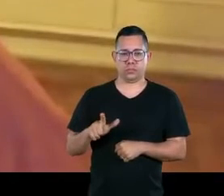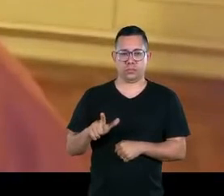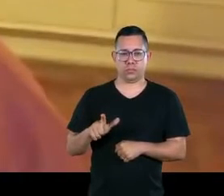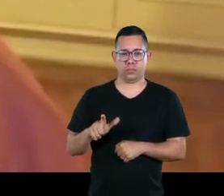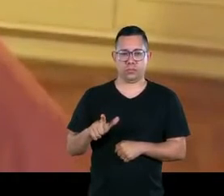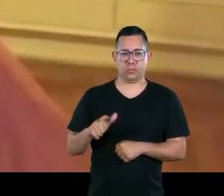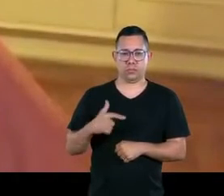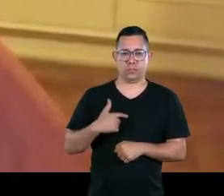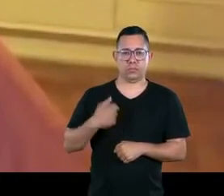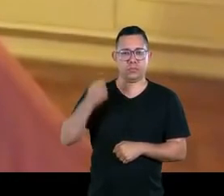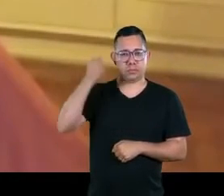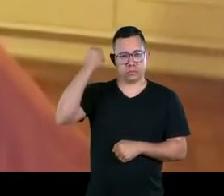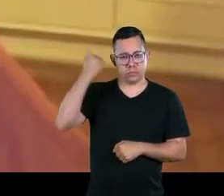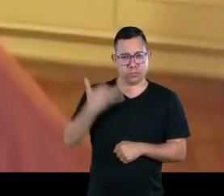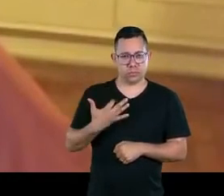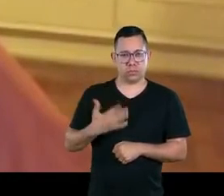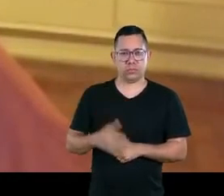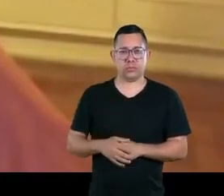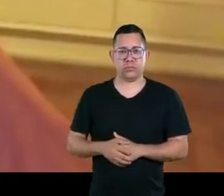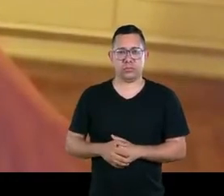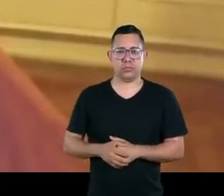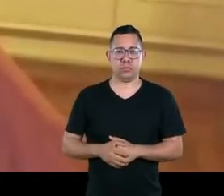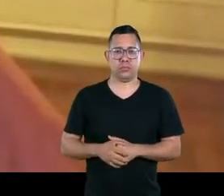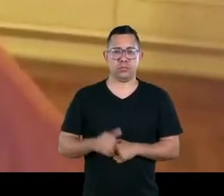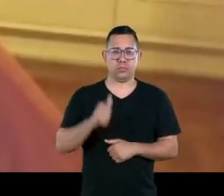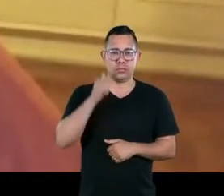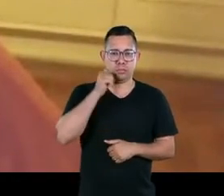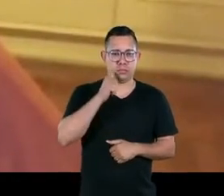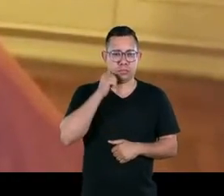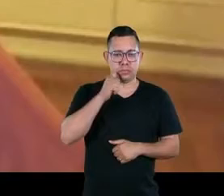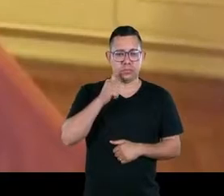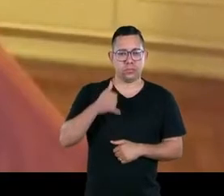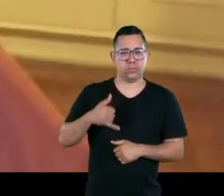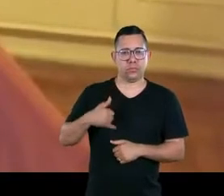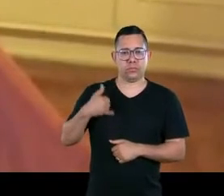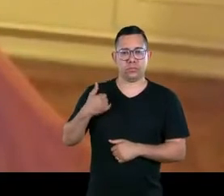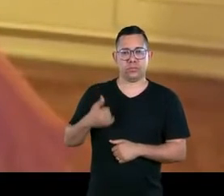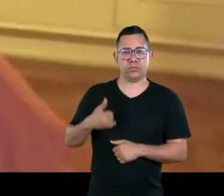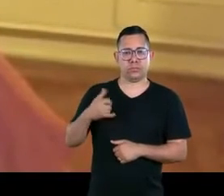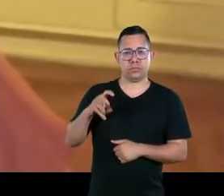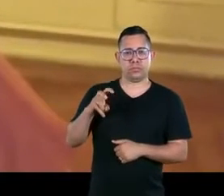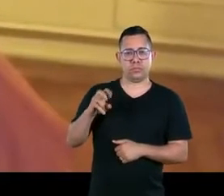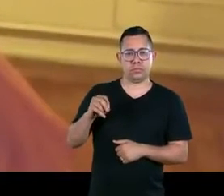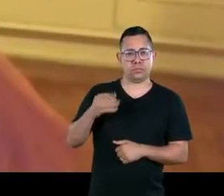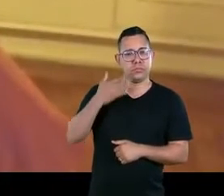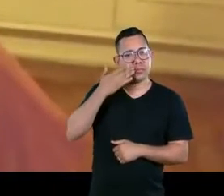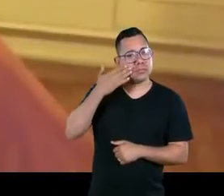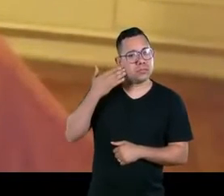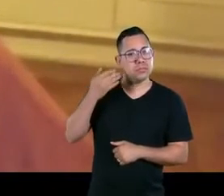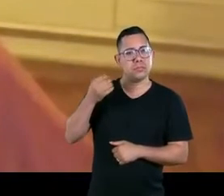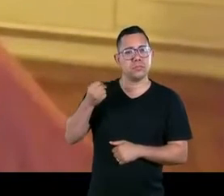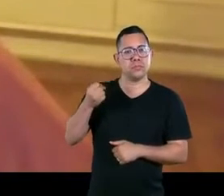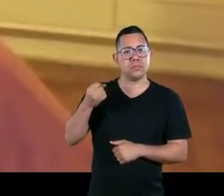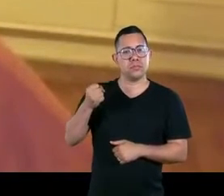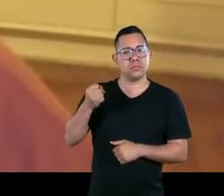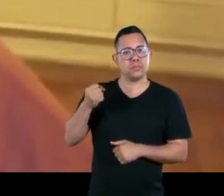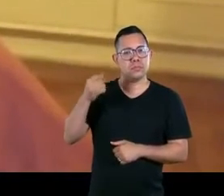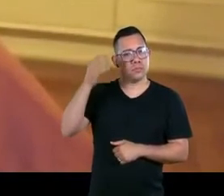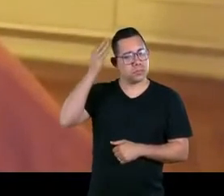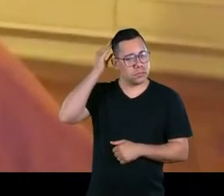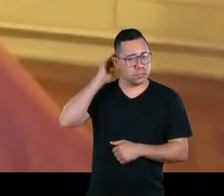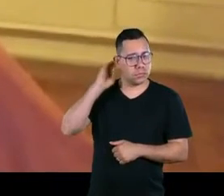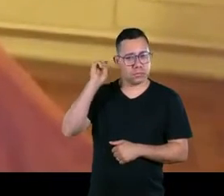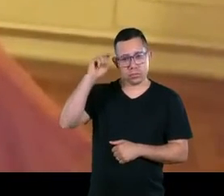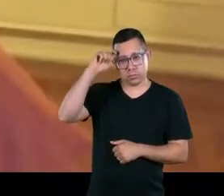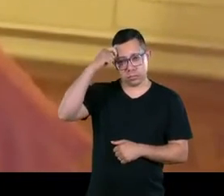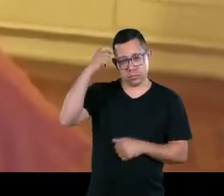me autodescrevendo uma mulher de uns 50 e poucos anos, pele branca, cabelos